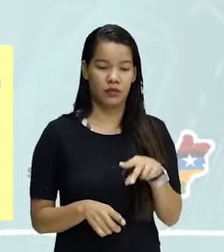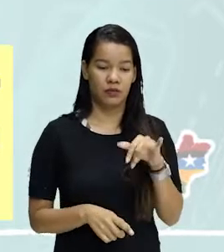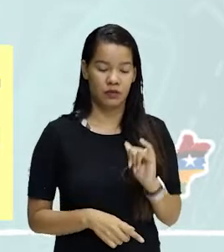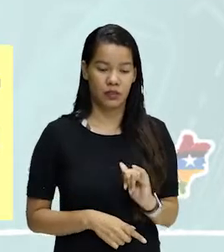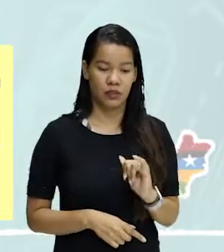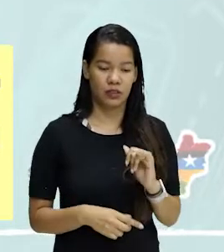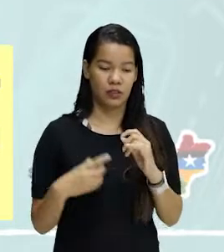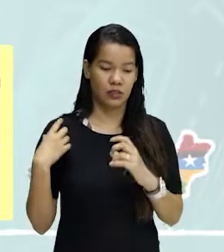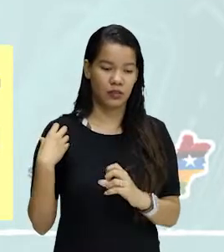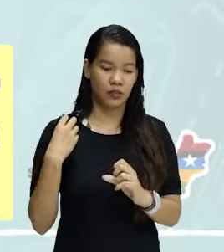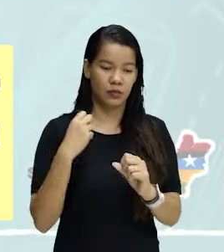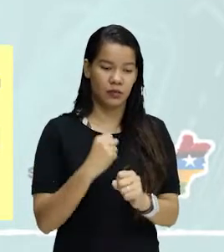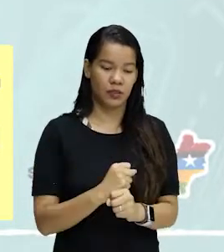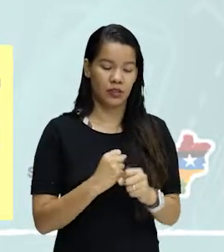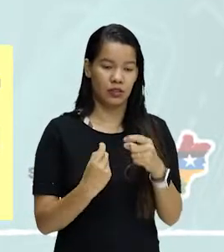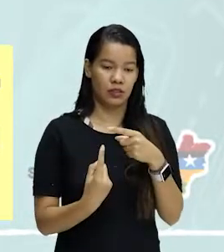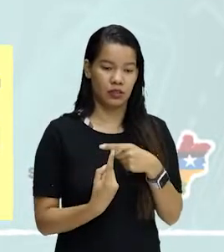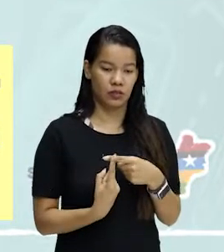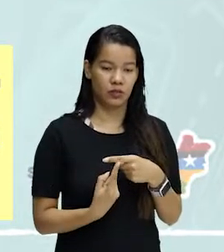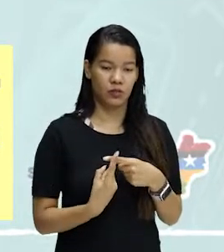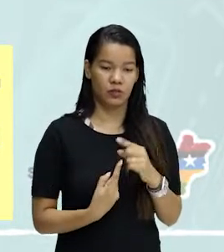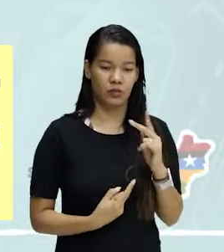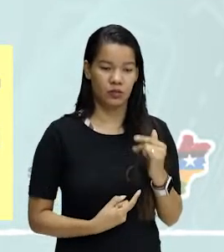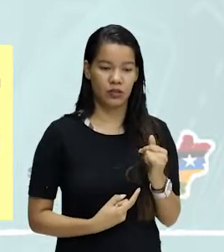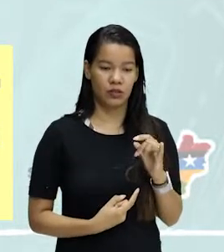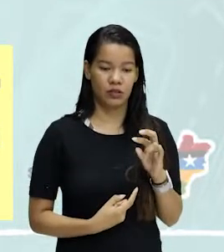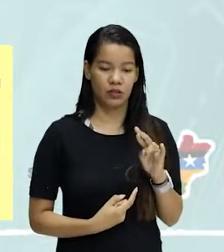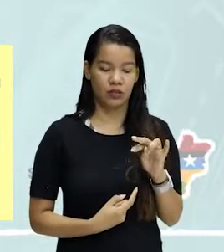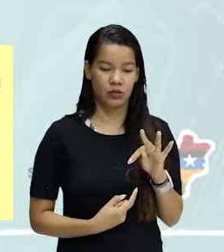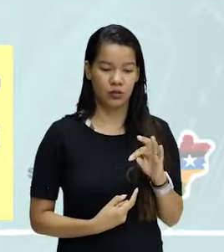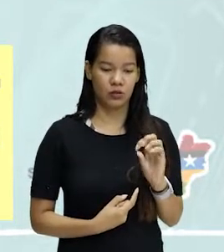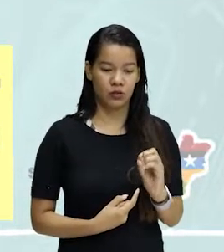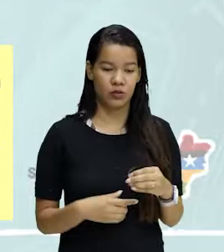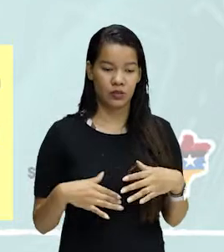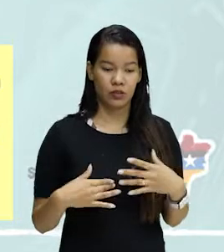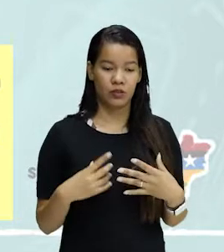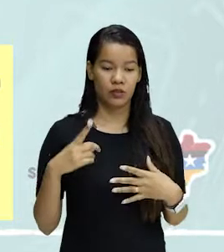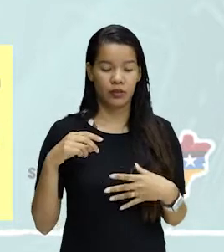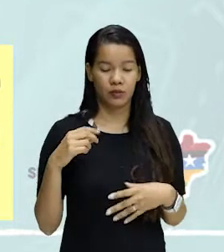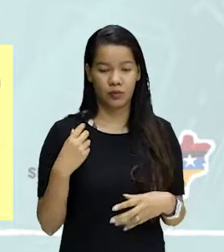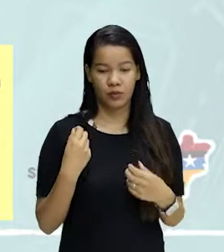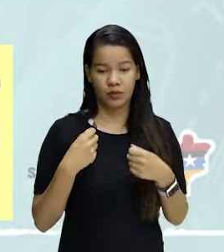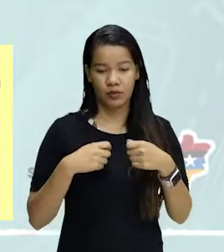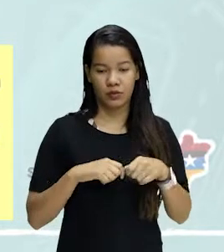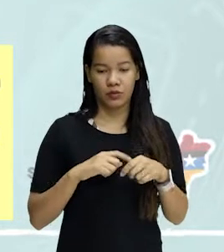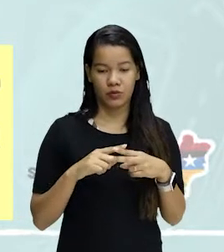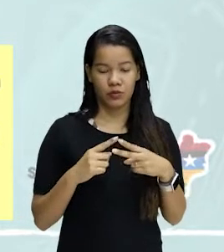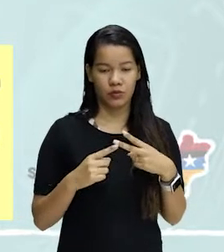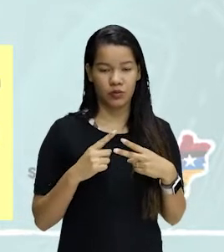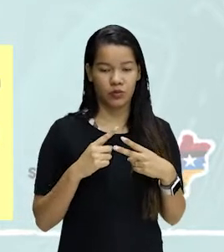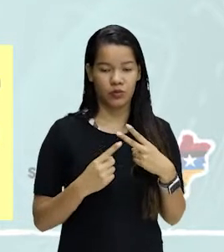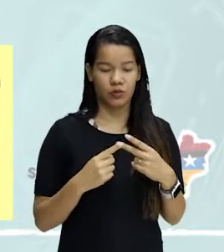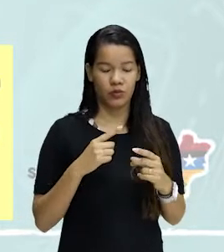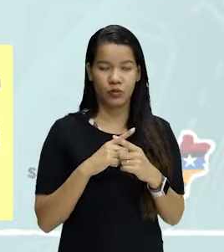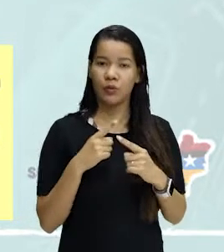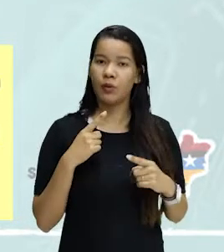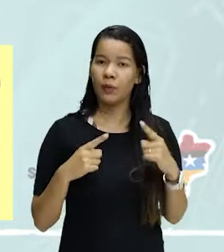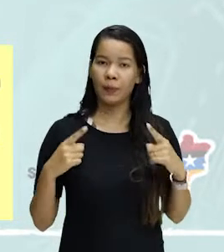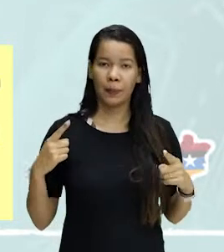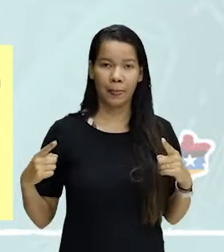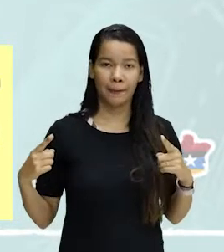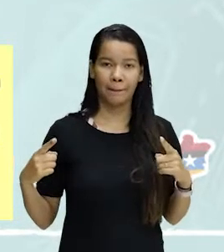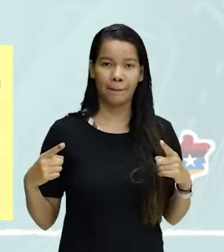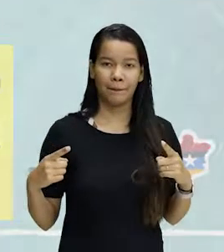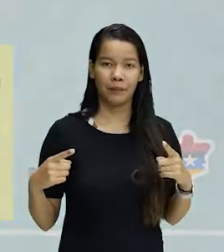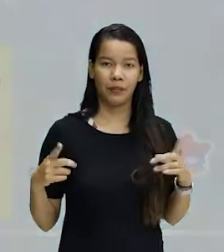vai receber a adição do hidreto de cloro. Então, são possíveis dois produtos, são possíveis.